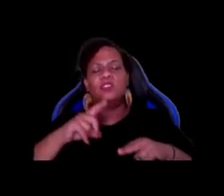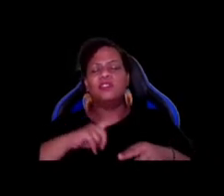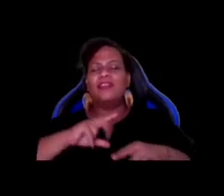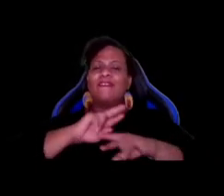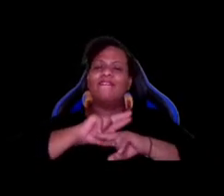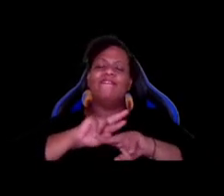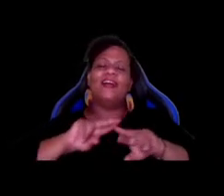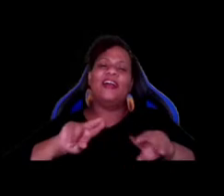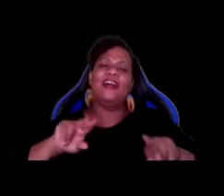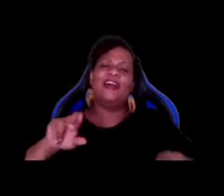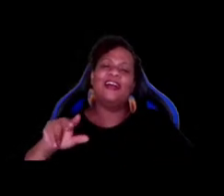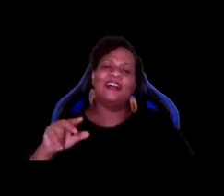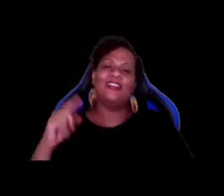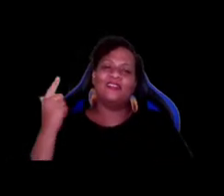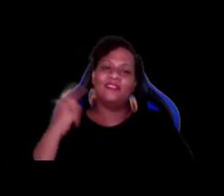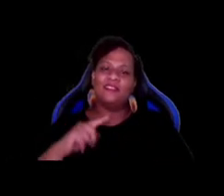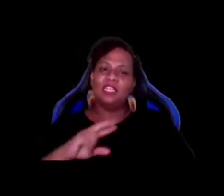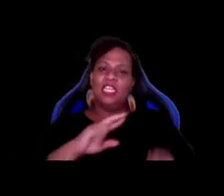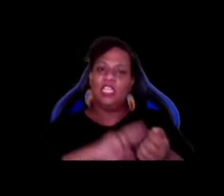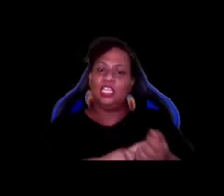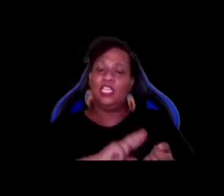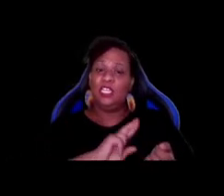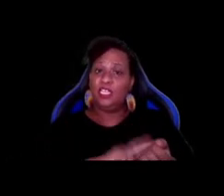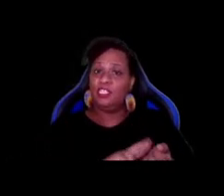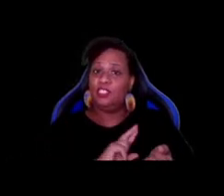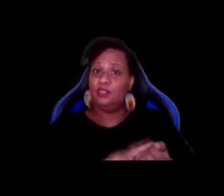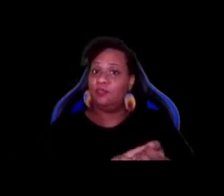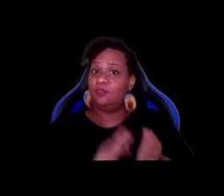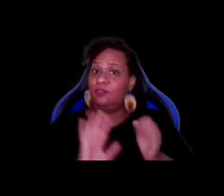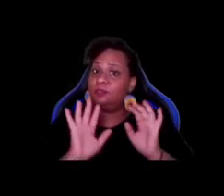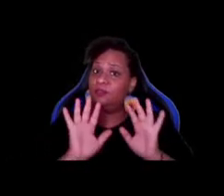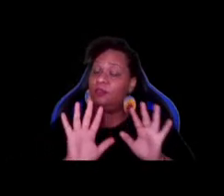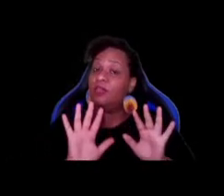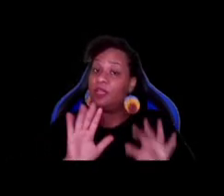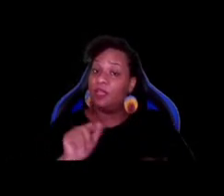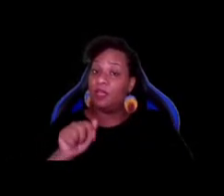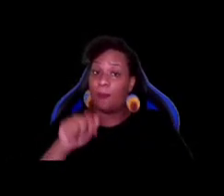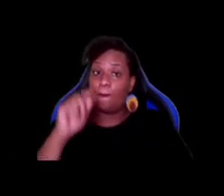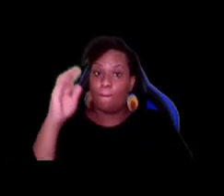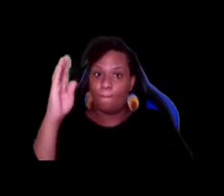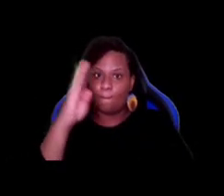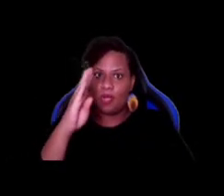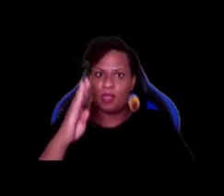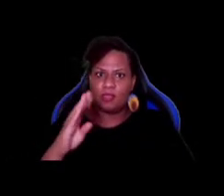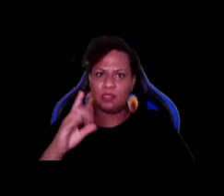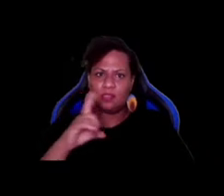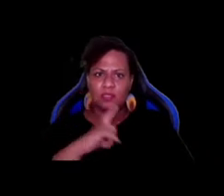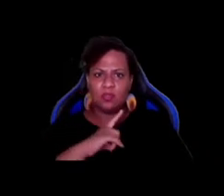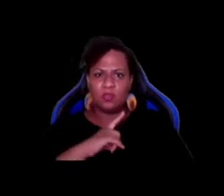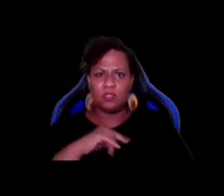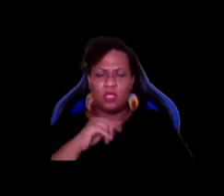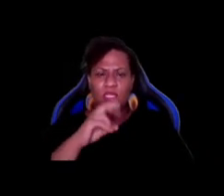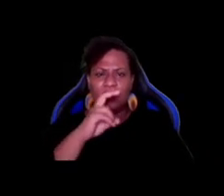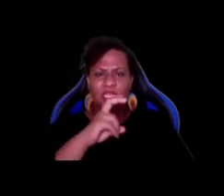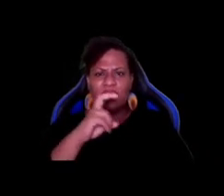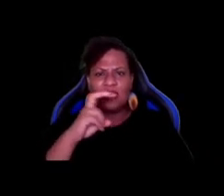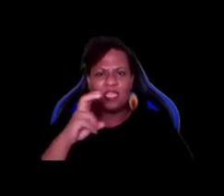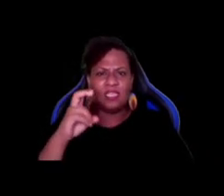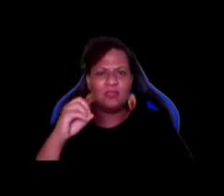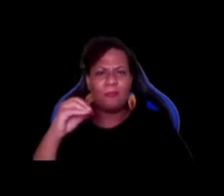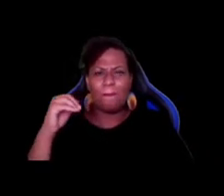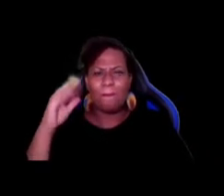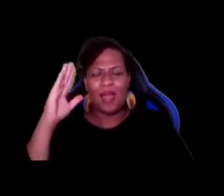né, o Brasil, se eu não me engano, tem mais de 550